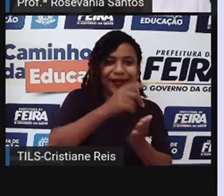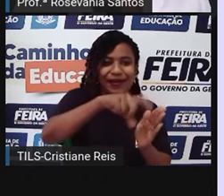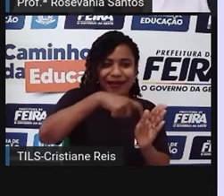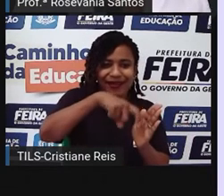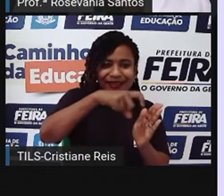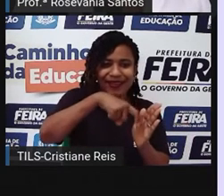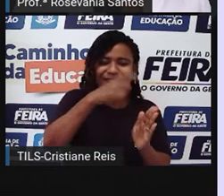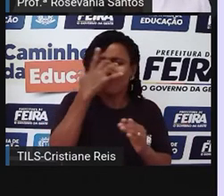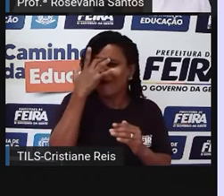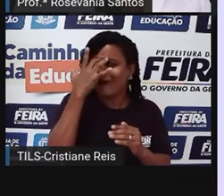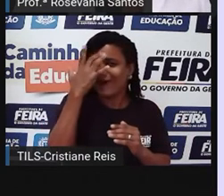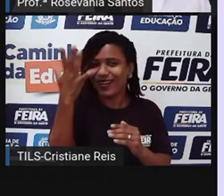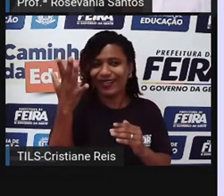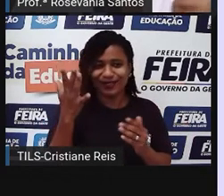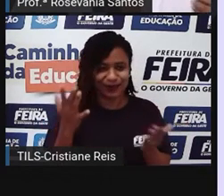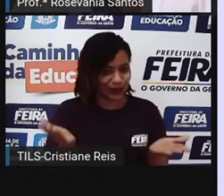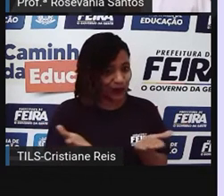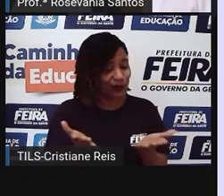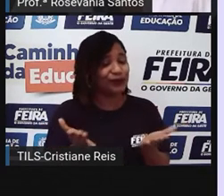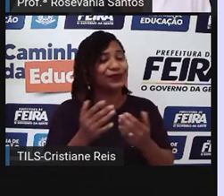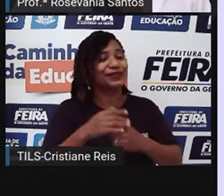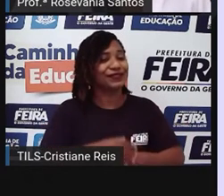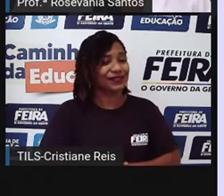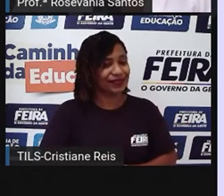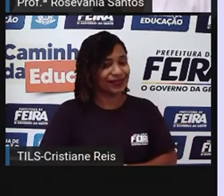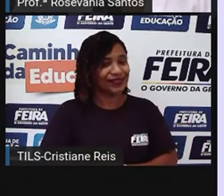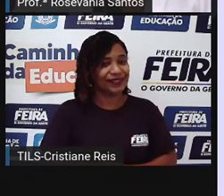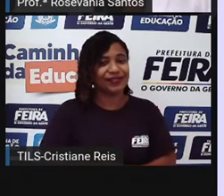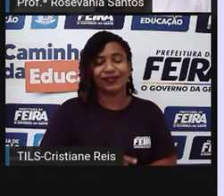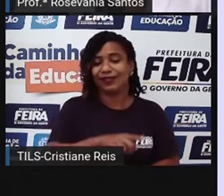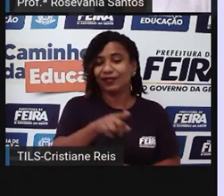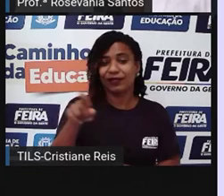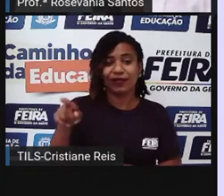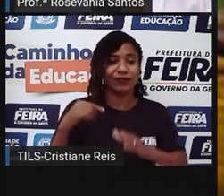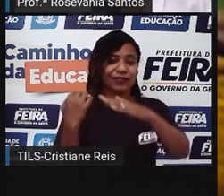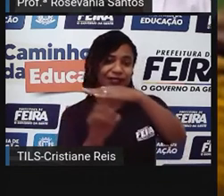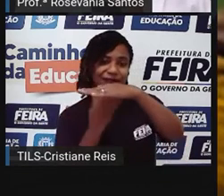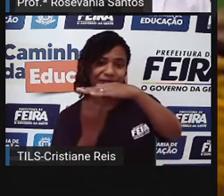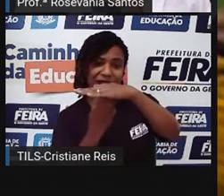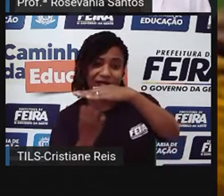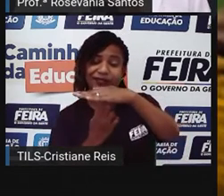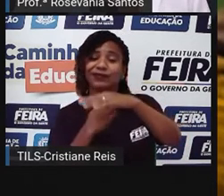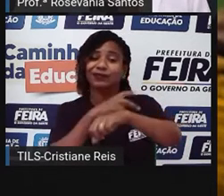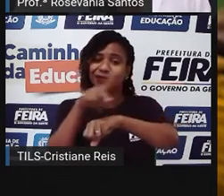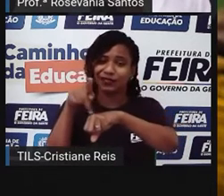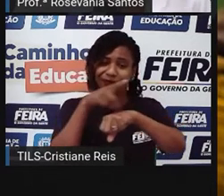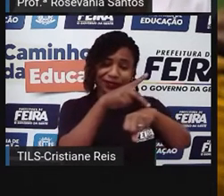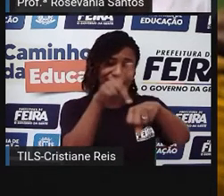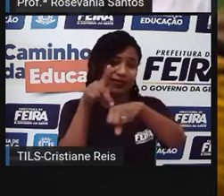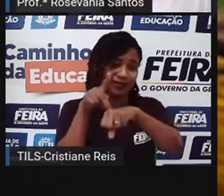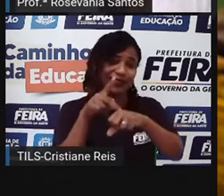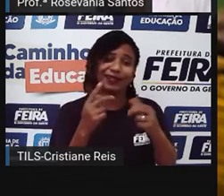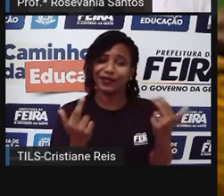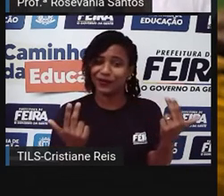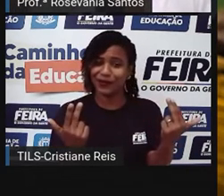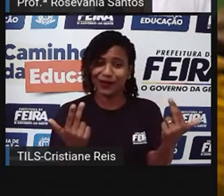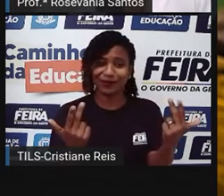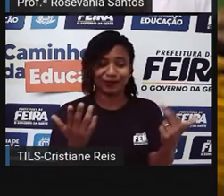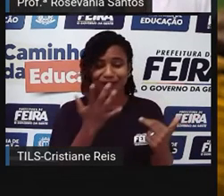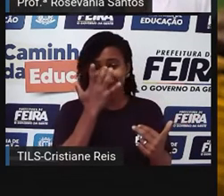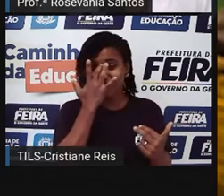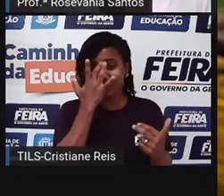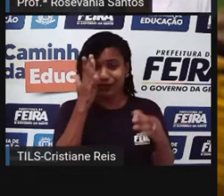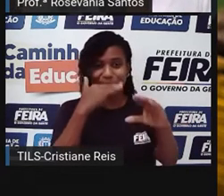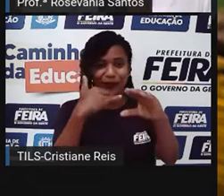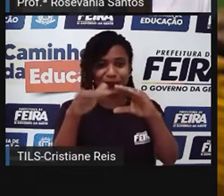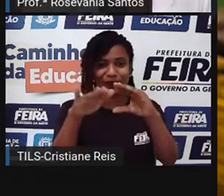muito facilitado para a nossa vida, imagine para essas grandes corporações internacionais, né? Então, depois de falar